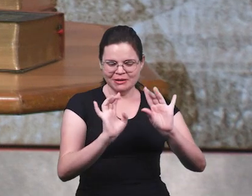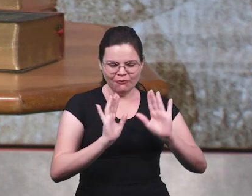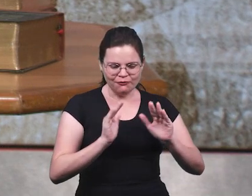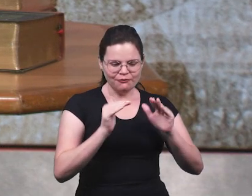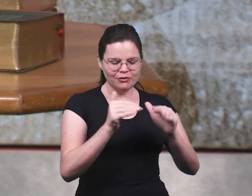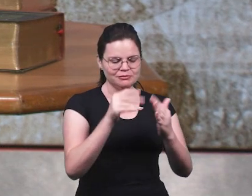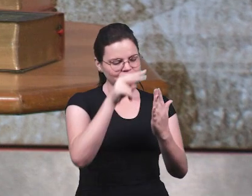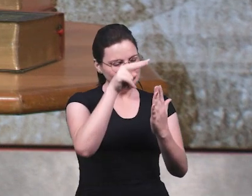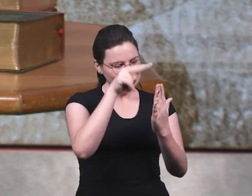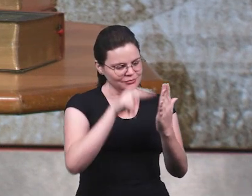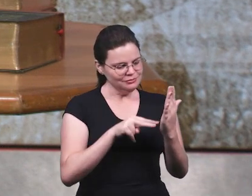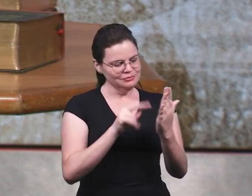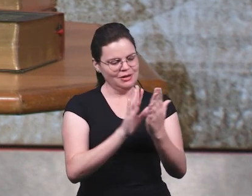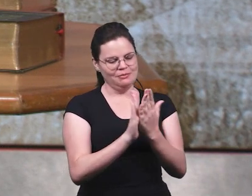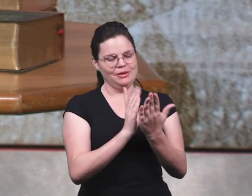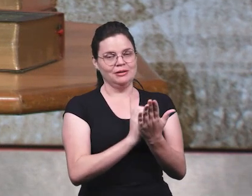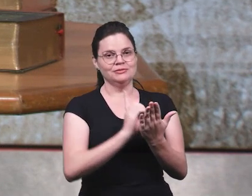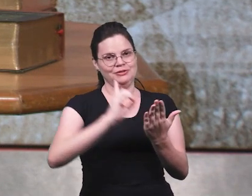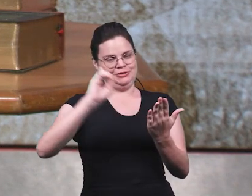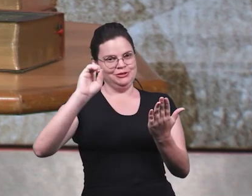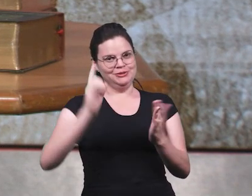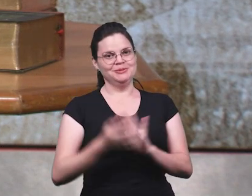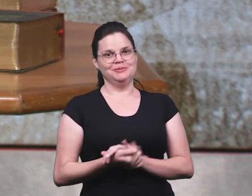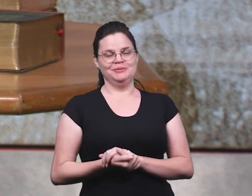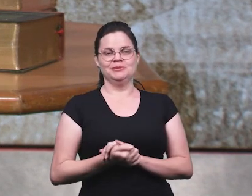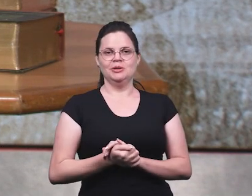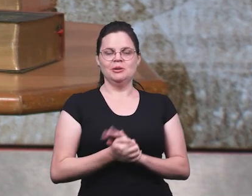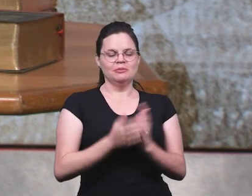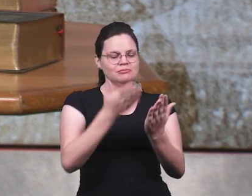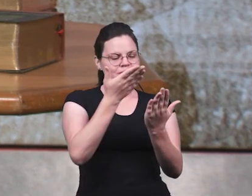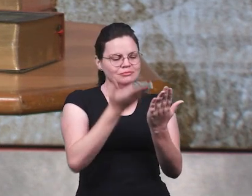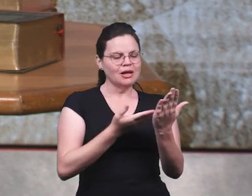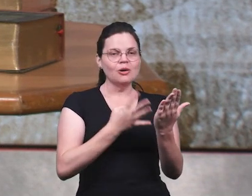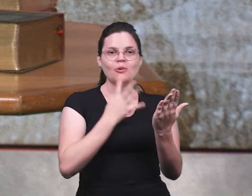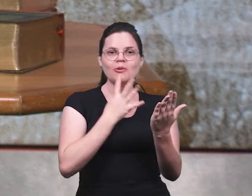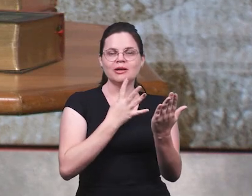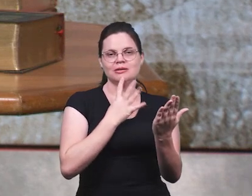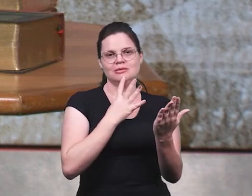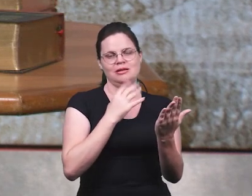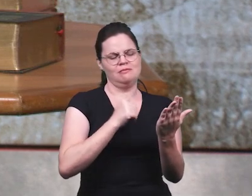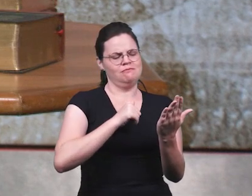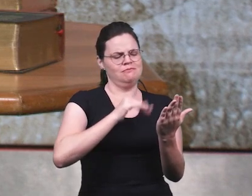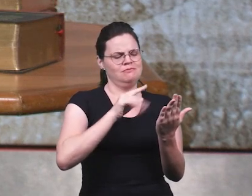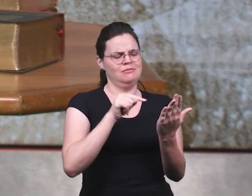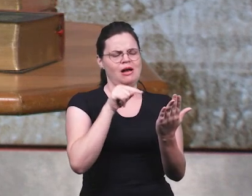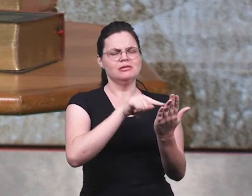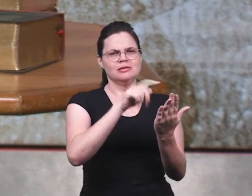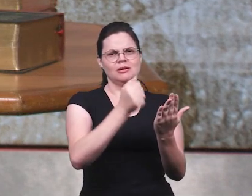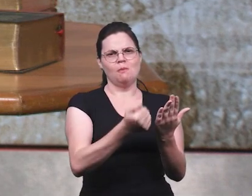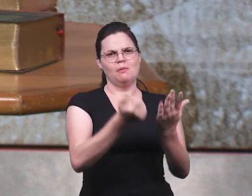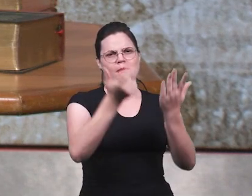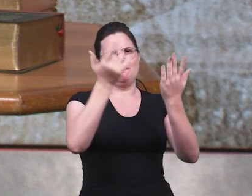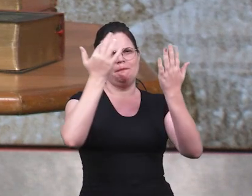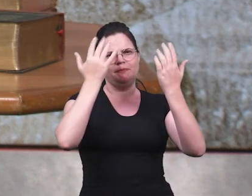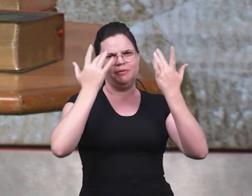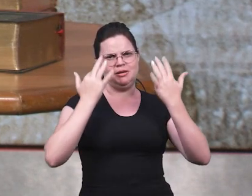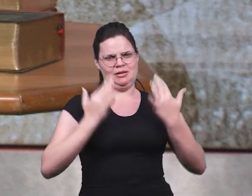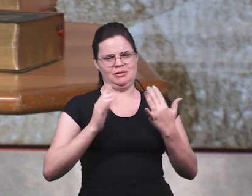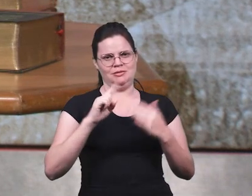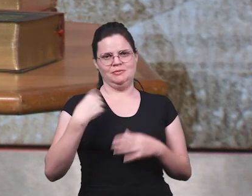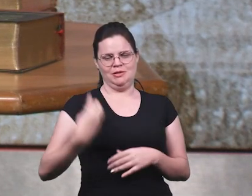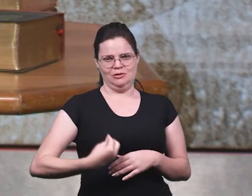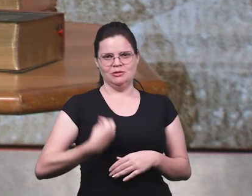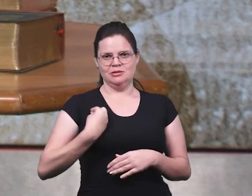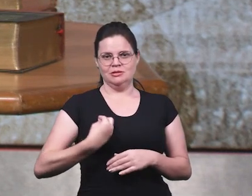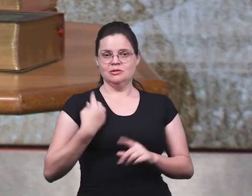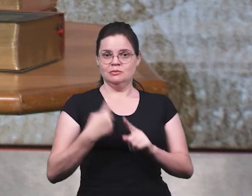reservamos para ler a Bíblia, para conhecer mais a palavra do Senhor. É uma bênção para nós